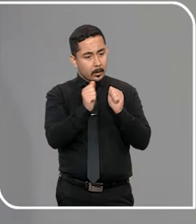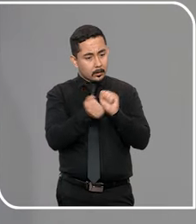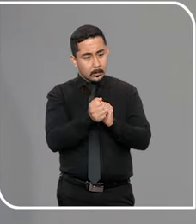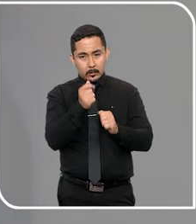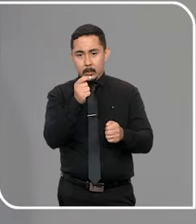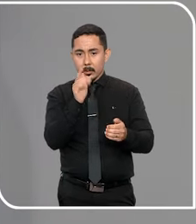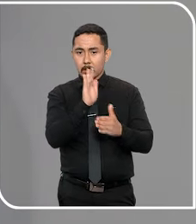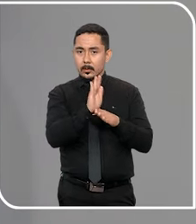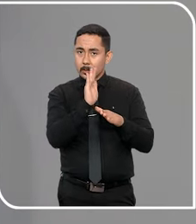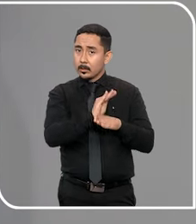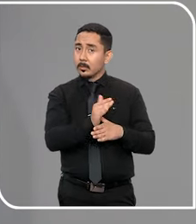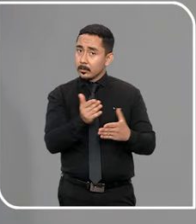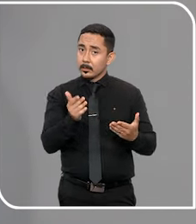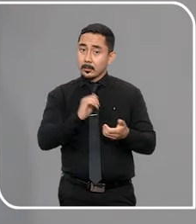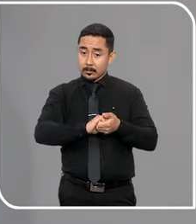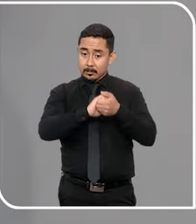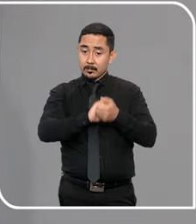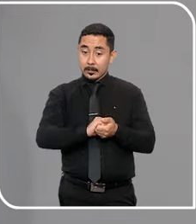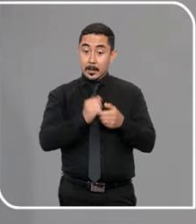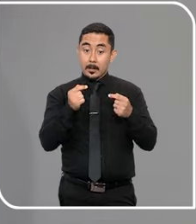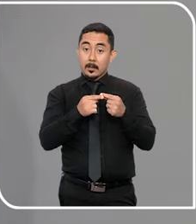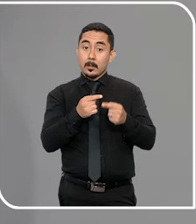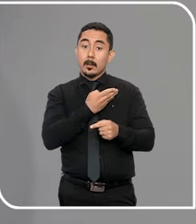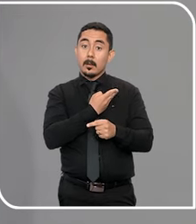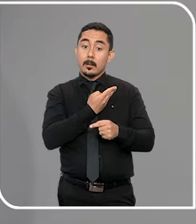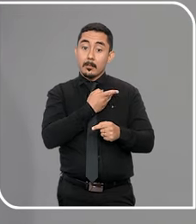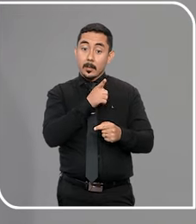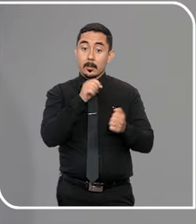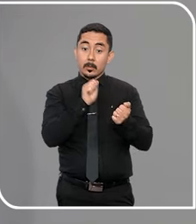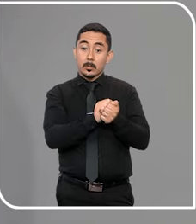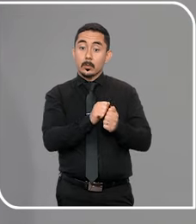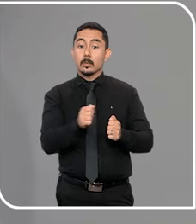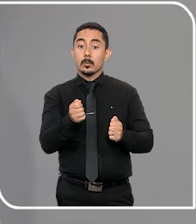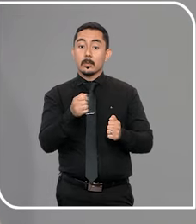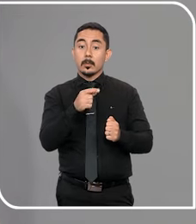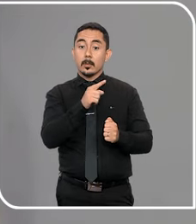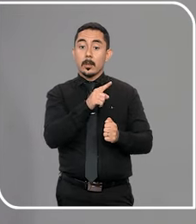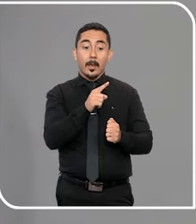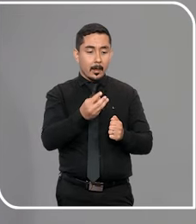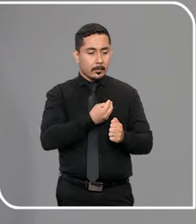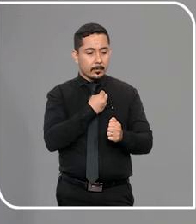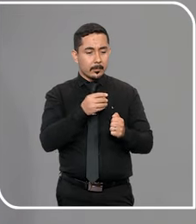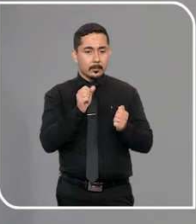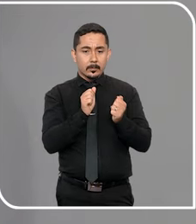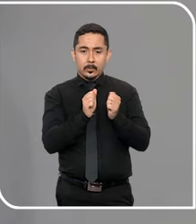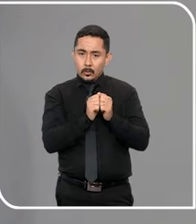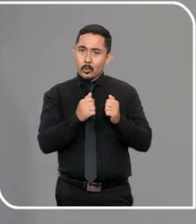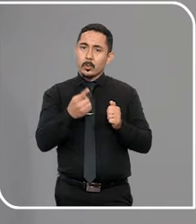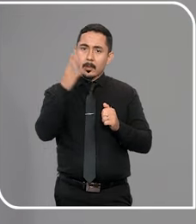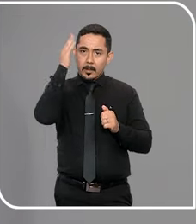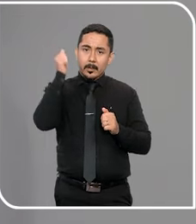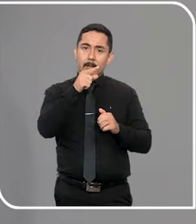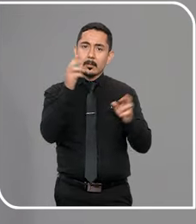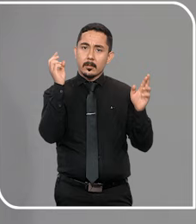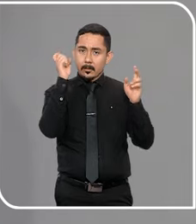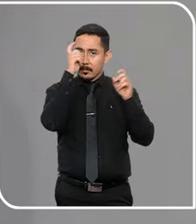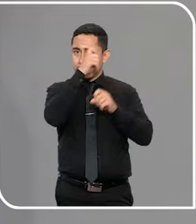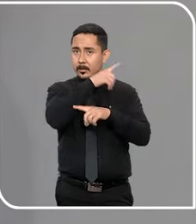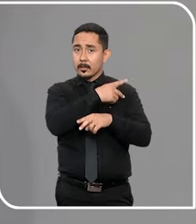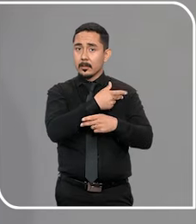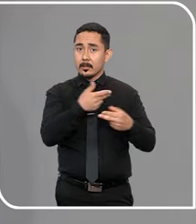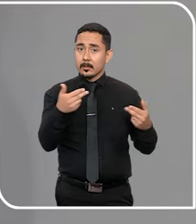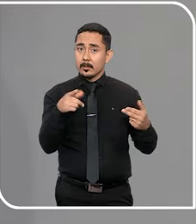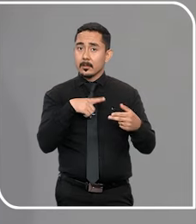deu um jeito do João participar e isso é um amigo que tá ali que isso faz parte que ele vê que ele convive que ele entende as